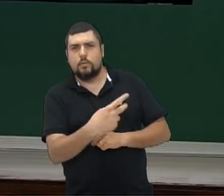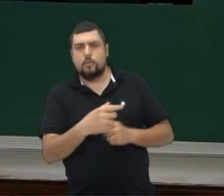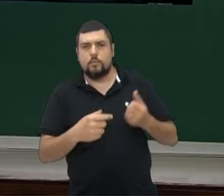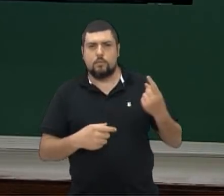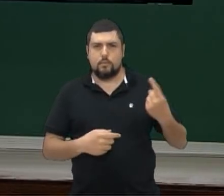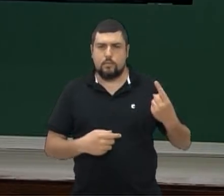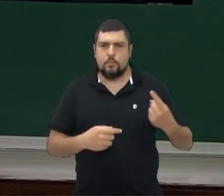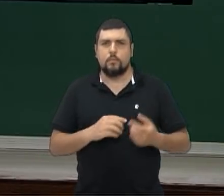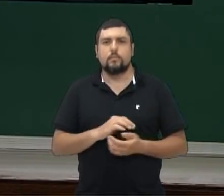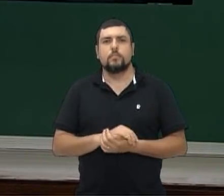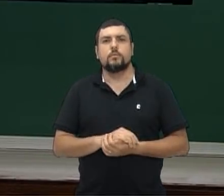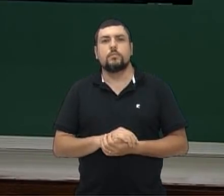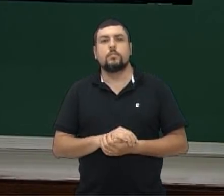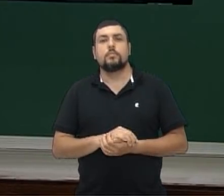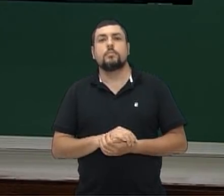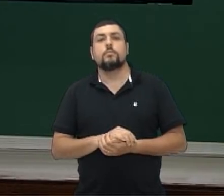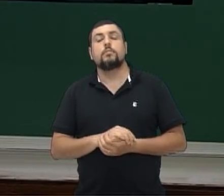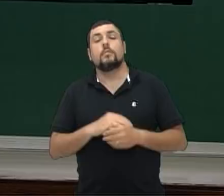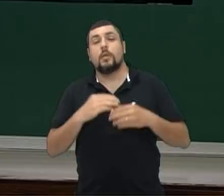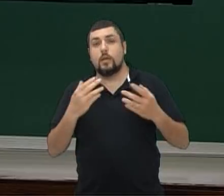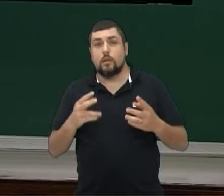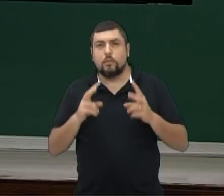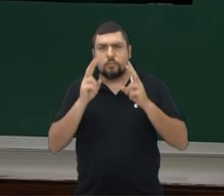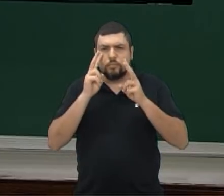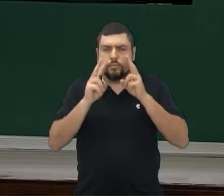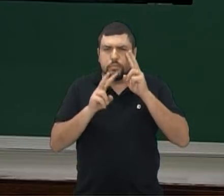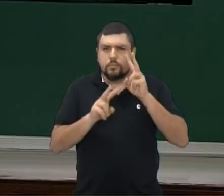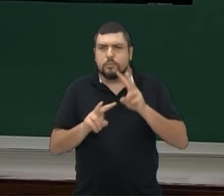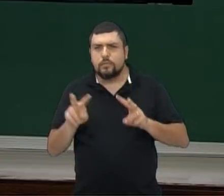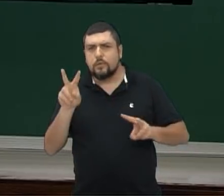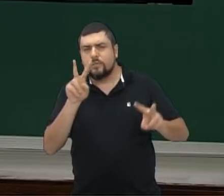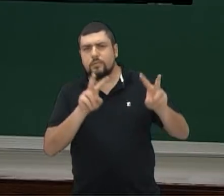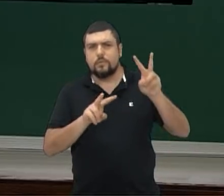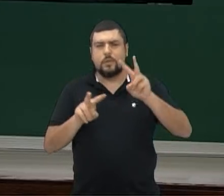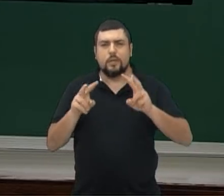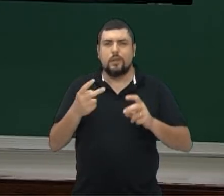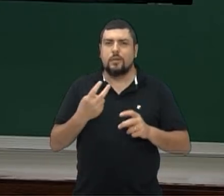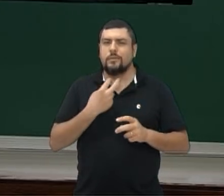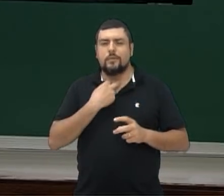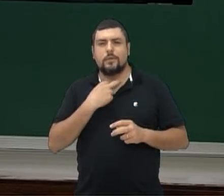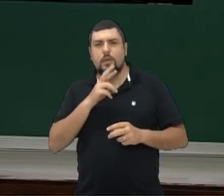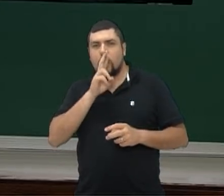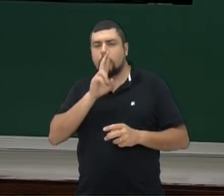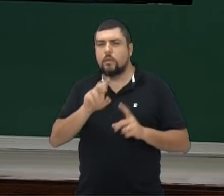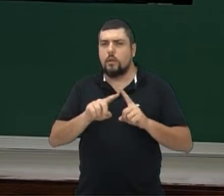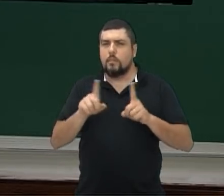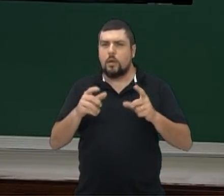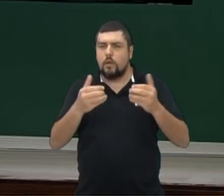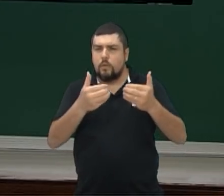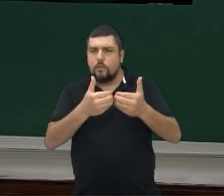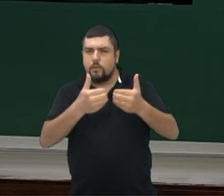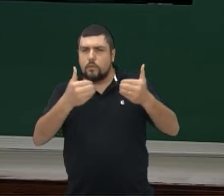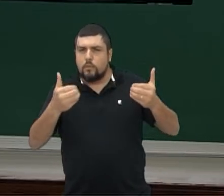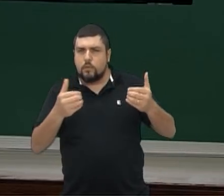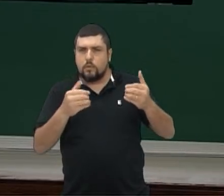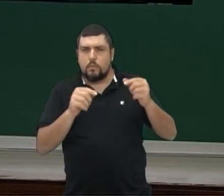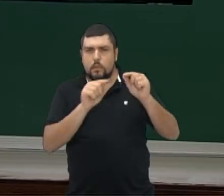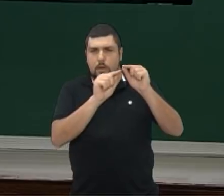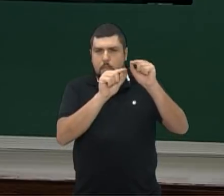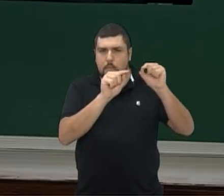assim, já não dá para ir definindo, né? Mas vamos separar ali as figuras para